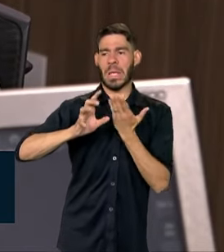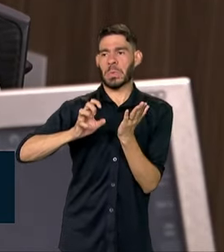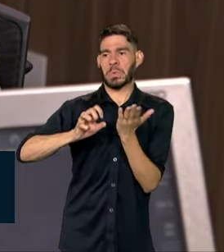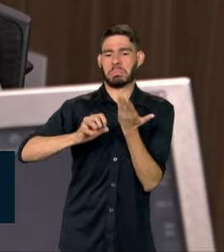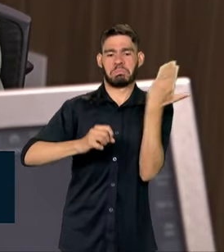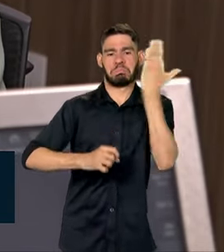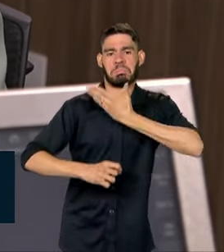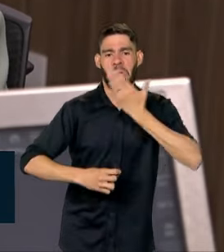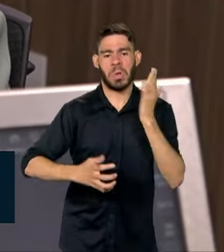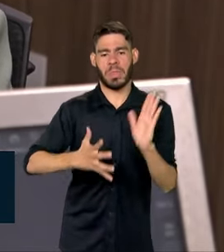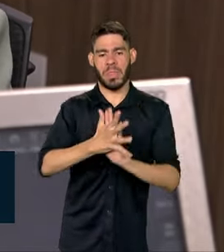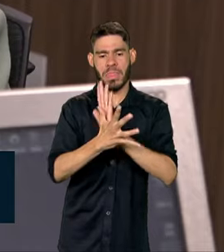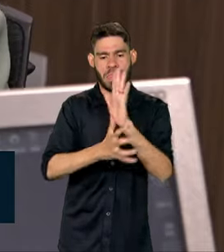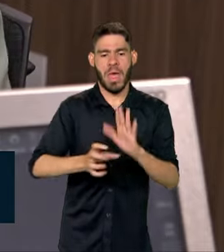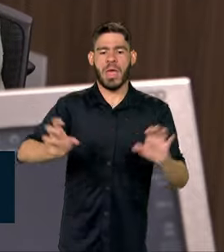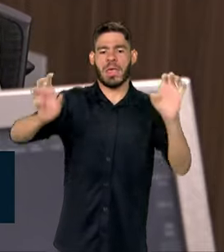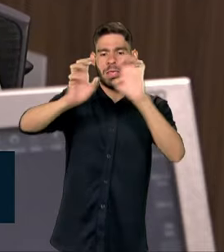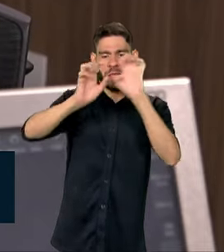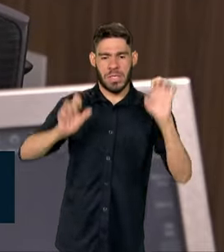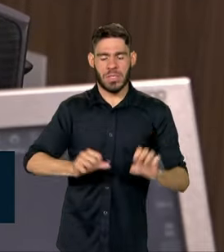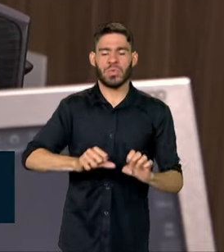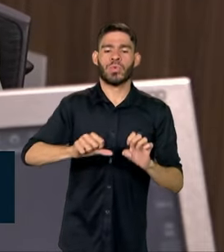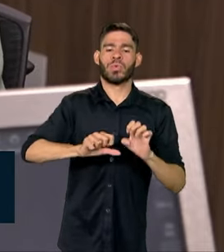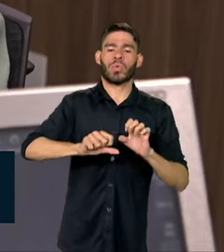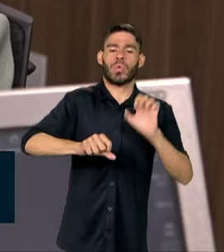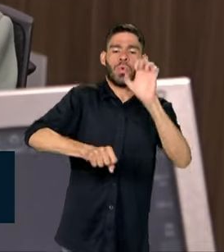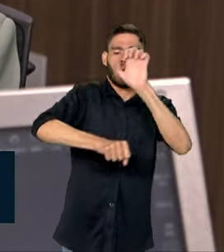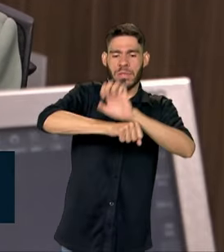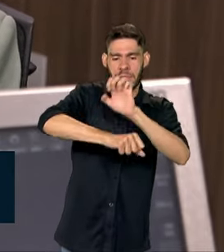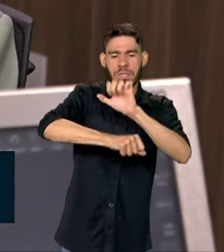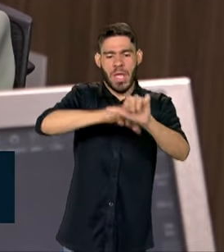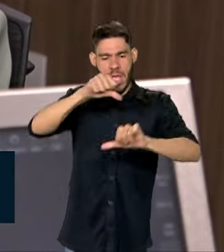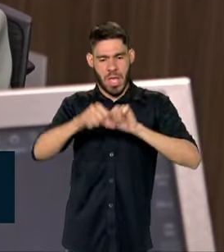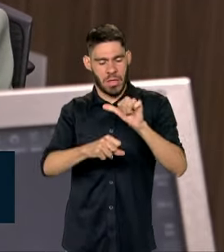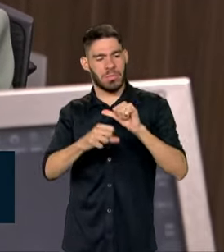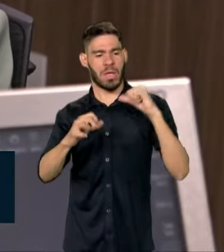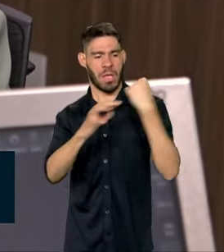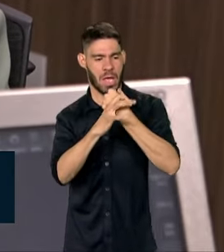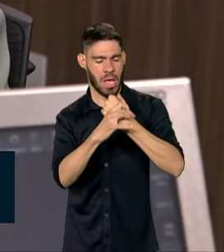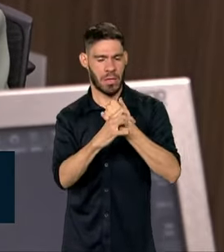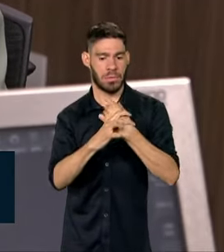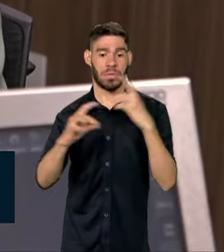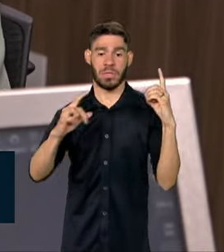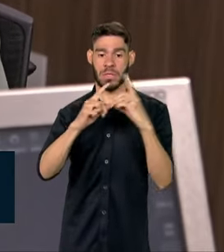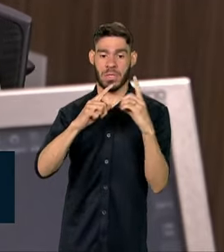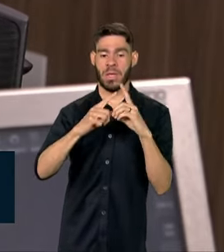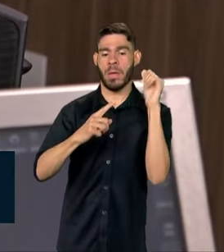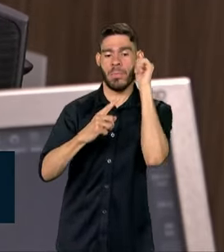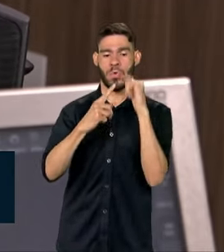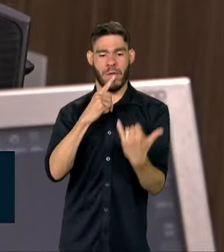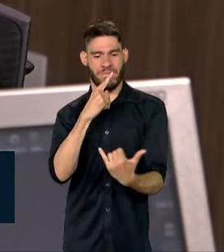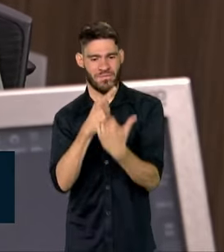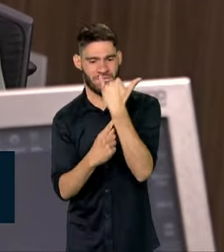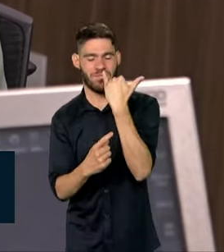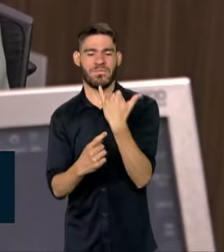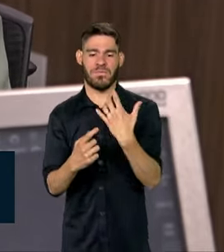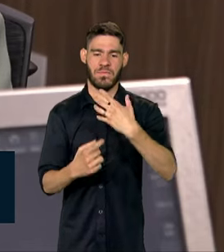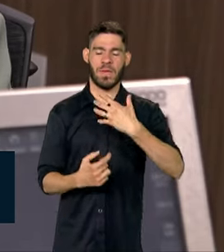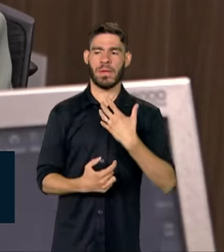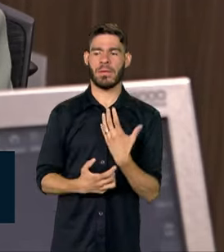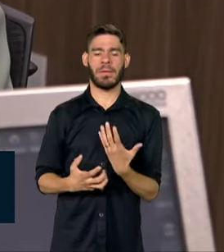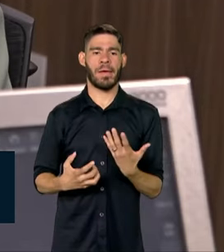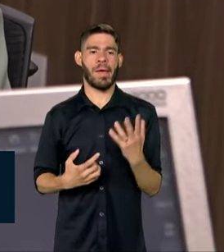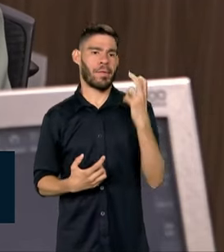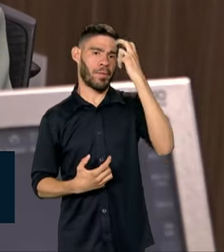garantiu a mudança da estrutura do Estado para atender as mulheres em situação de violência. Ela criou uma nova cultura. Hoje nós